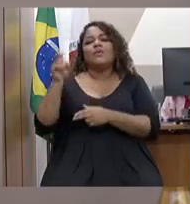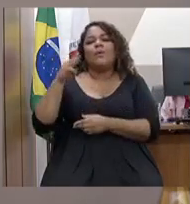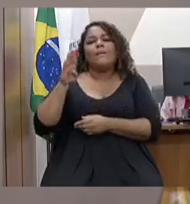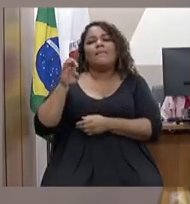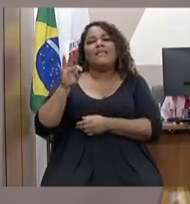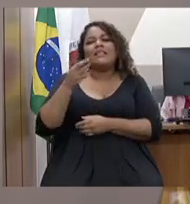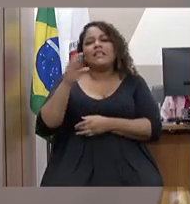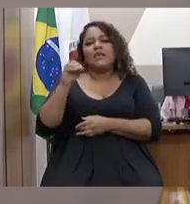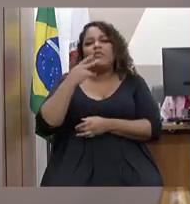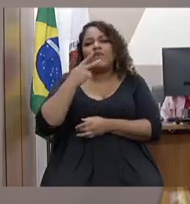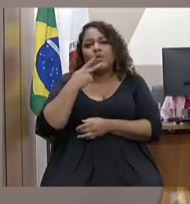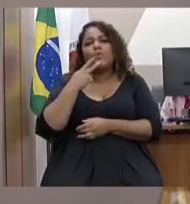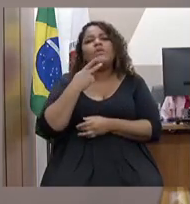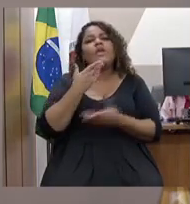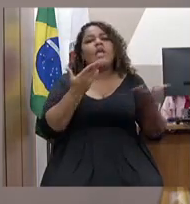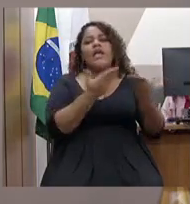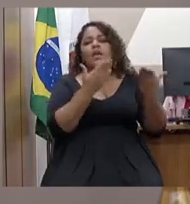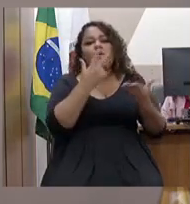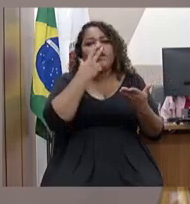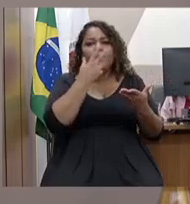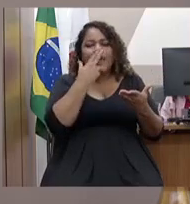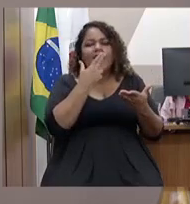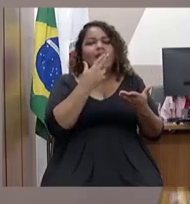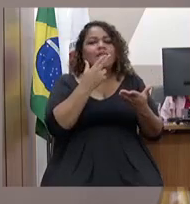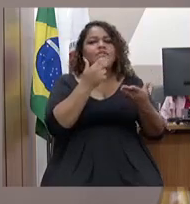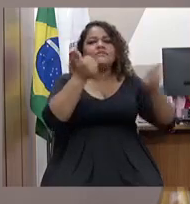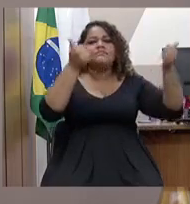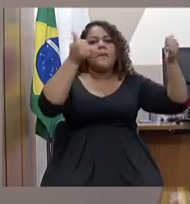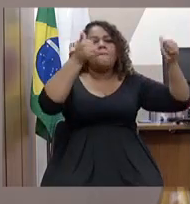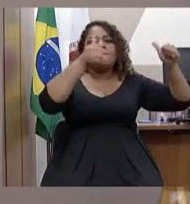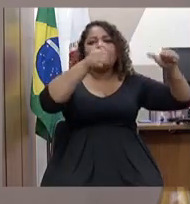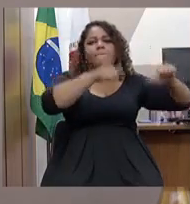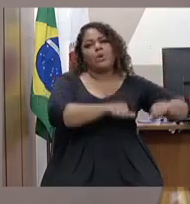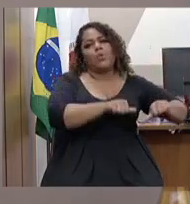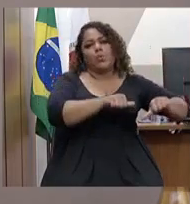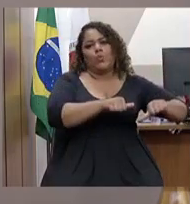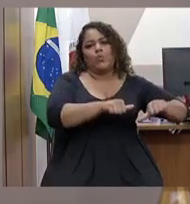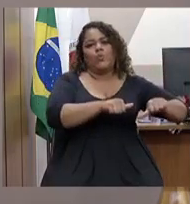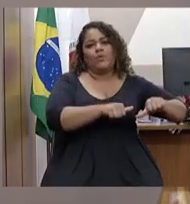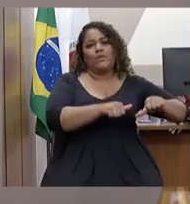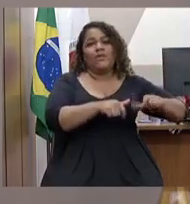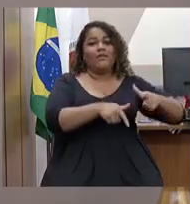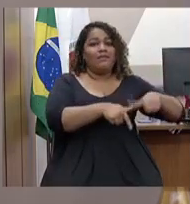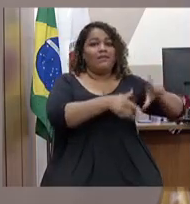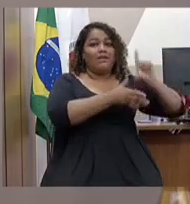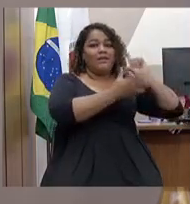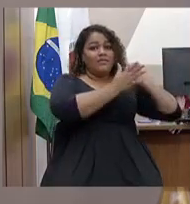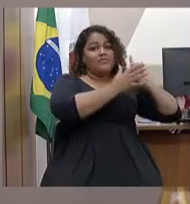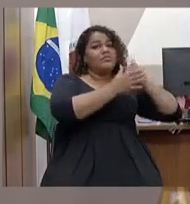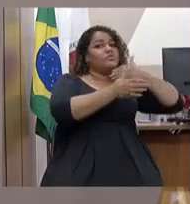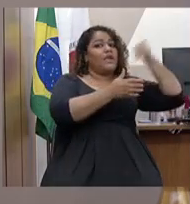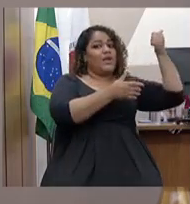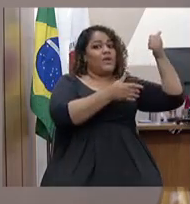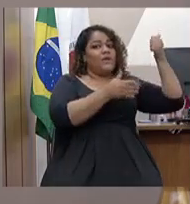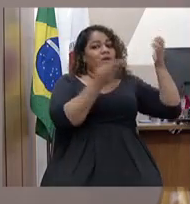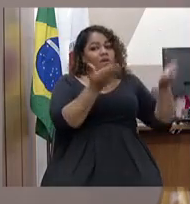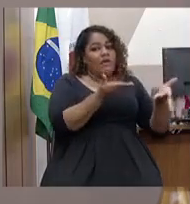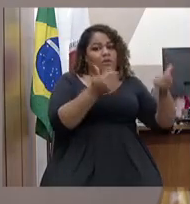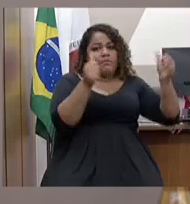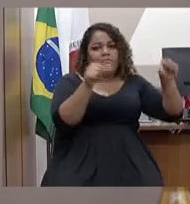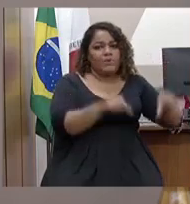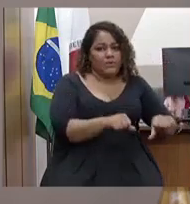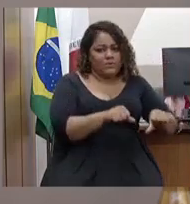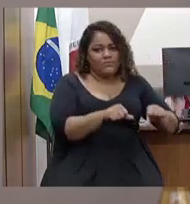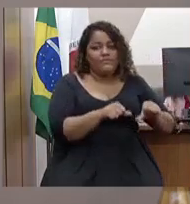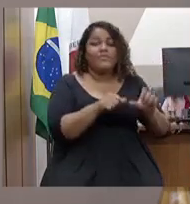precarizada né nos últimos anos as leis do trabalho sobretudo as nrs